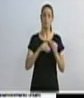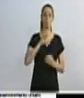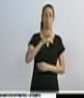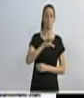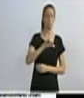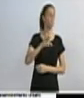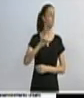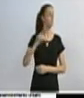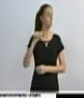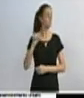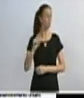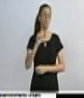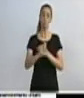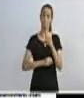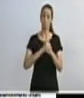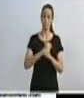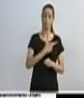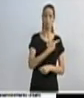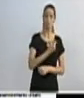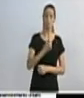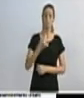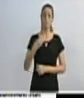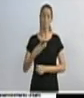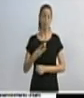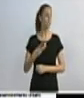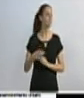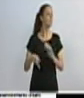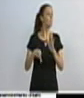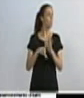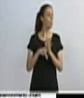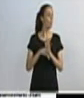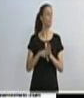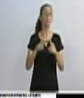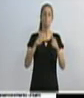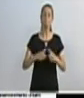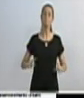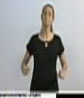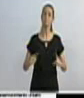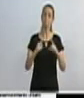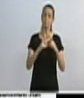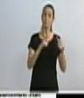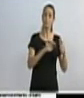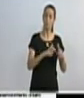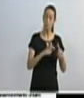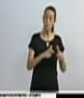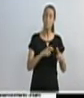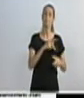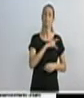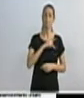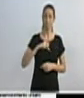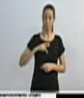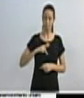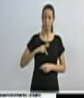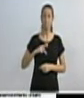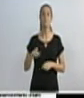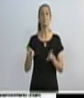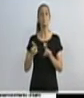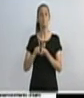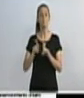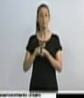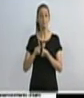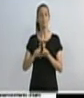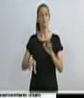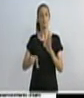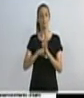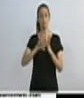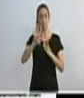que é a instalação de antenas de telecomunicações em áreas públicas e privadas. Próximo. Na Lei Complementar 751,